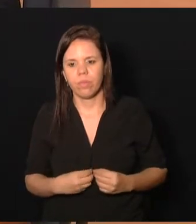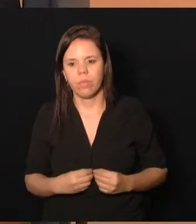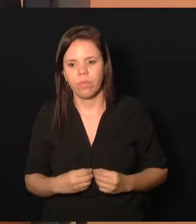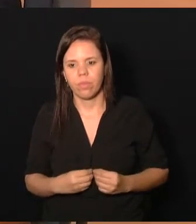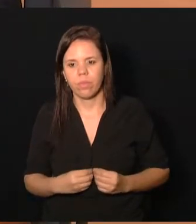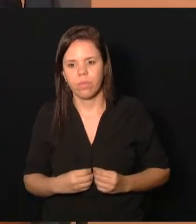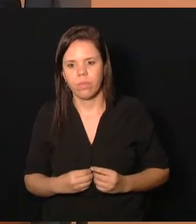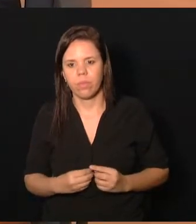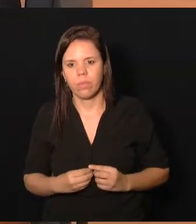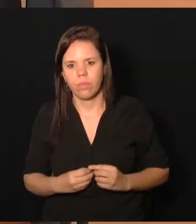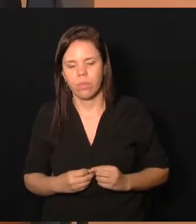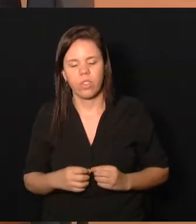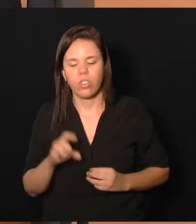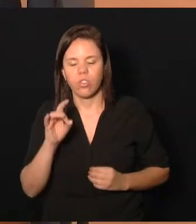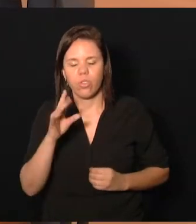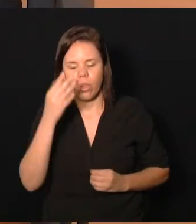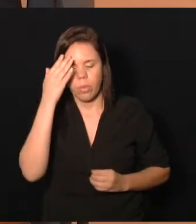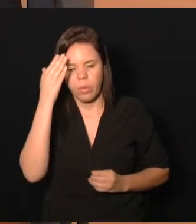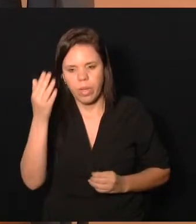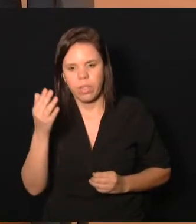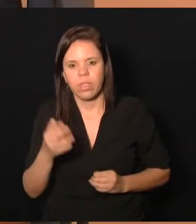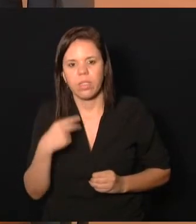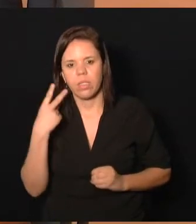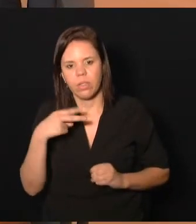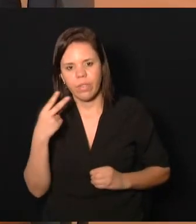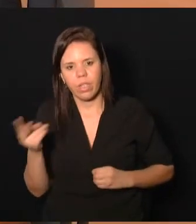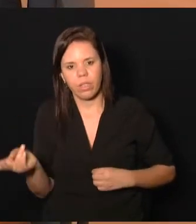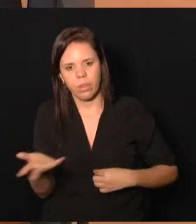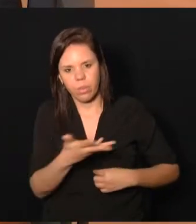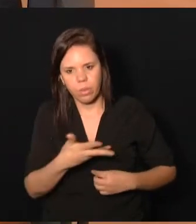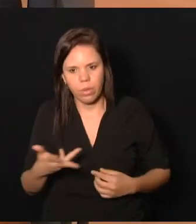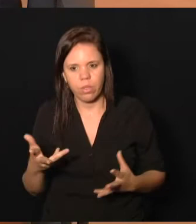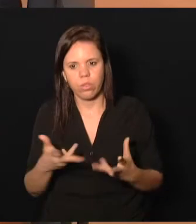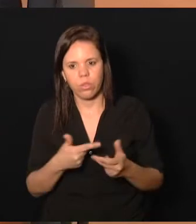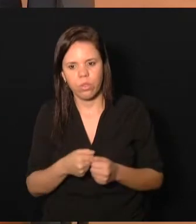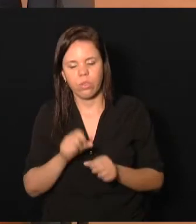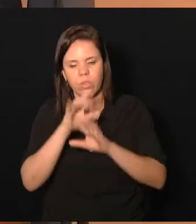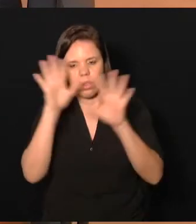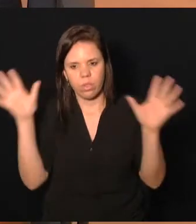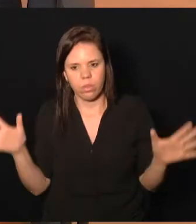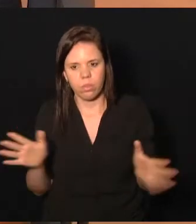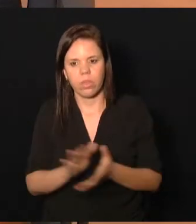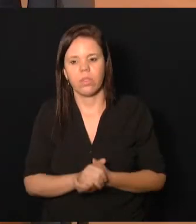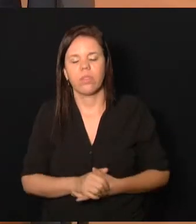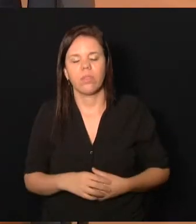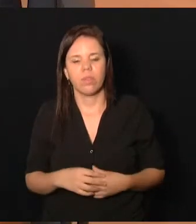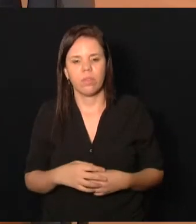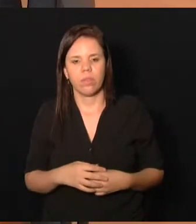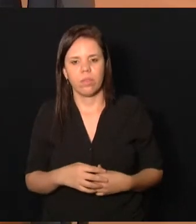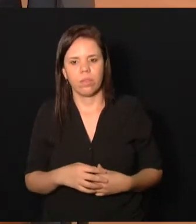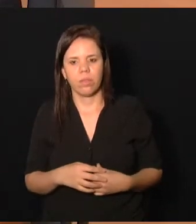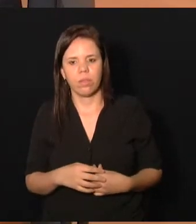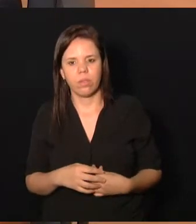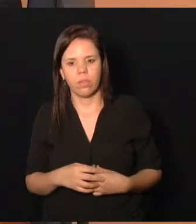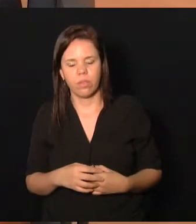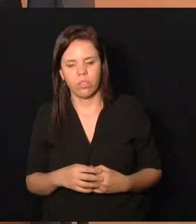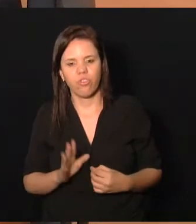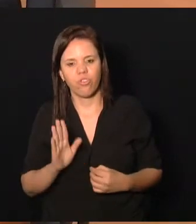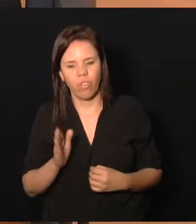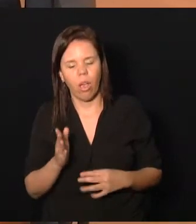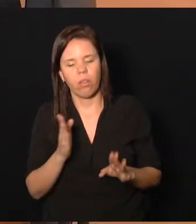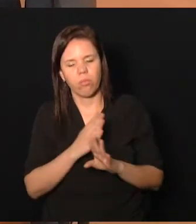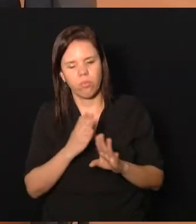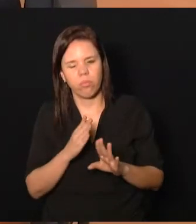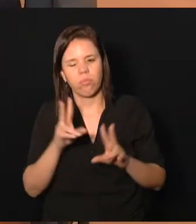Somente agradecer os nobres vereadores pelos esclarecimentos. Eu já desconfiava